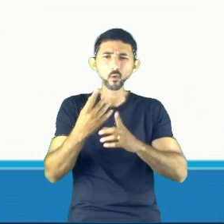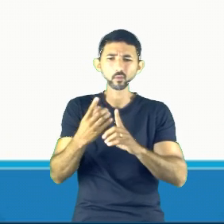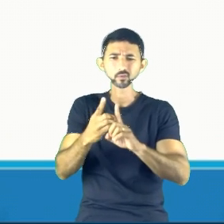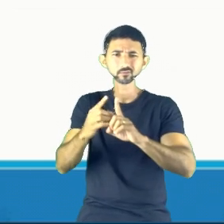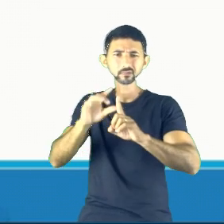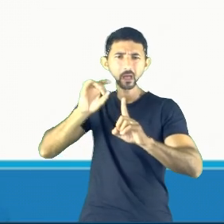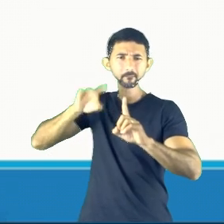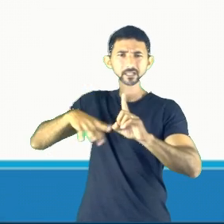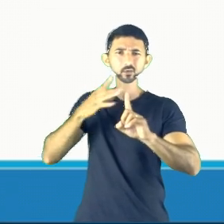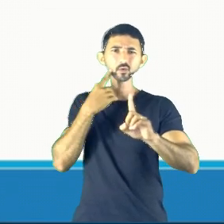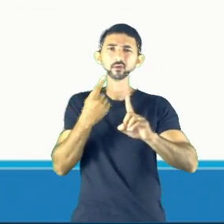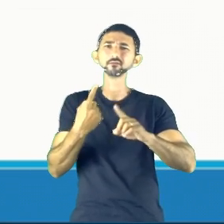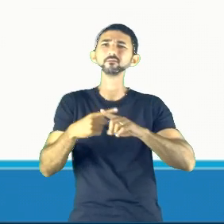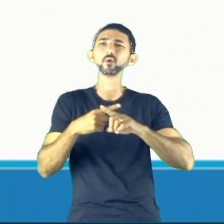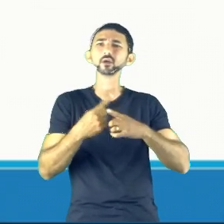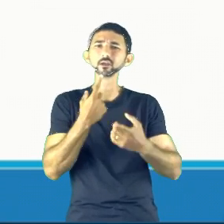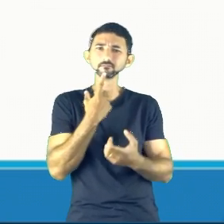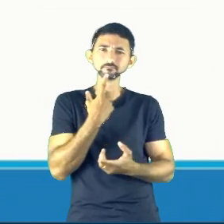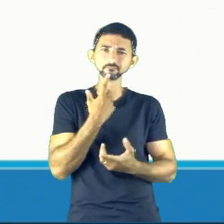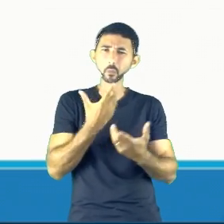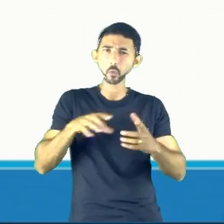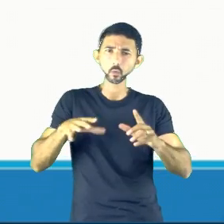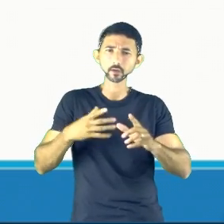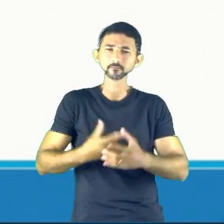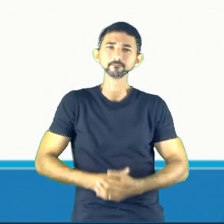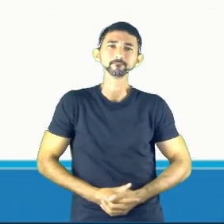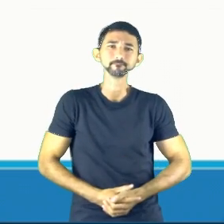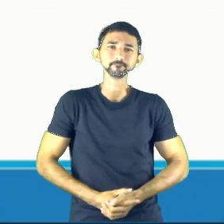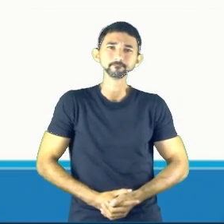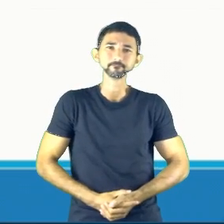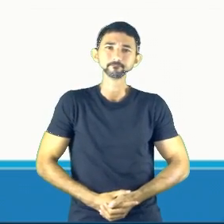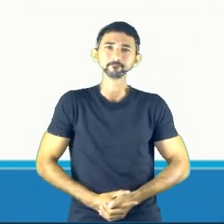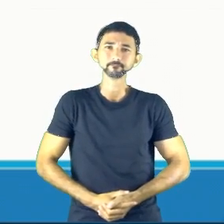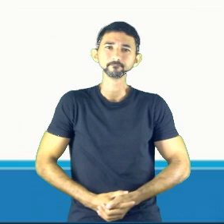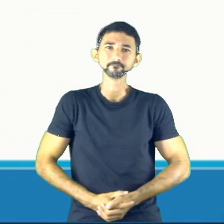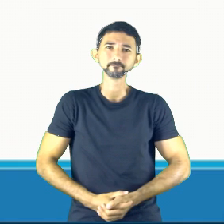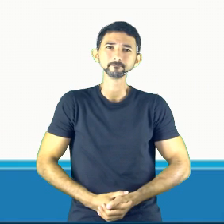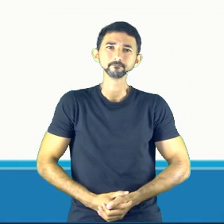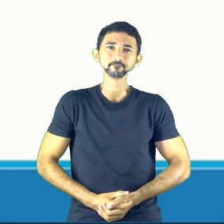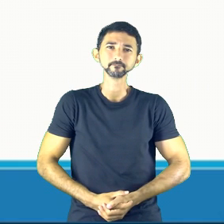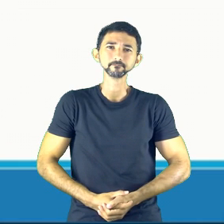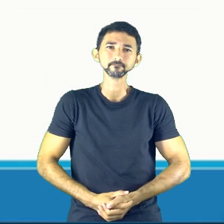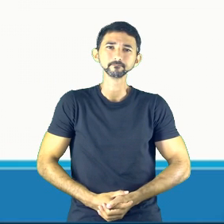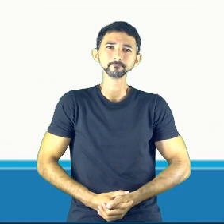que o lobo desistiu de acompanhar o cão? E aí, o que vocês acham? Tempo para vocês pensarem.